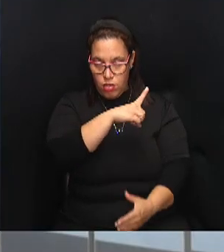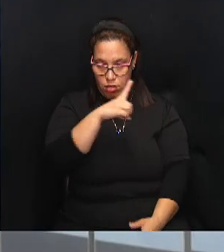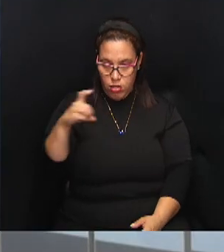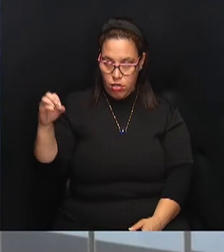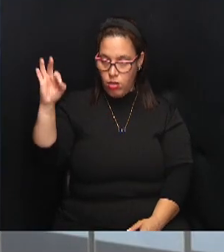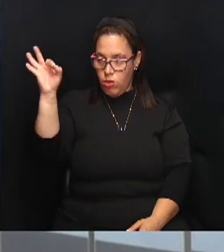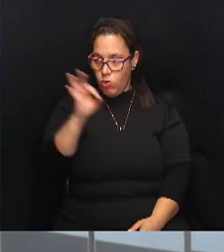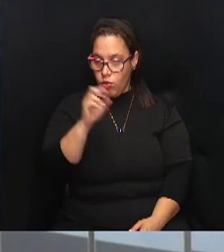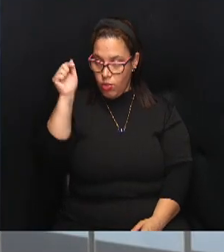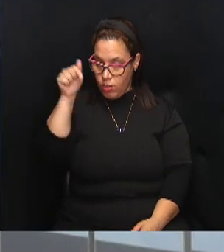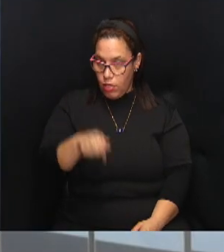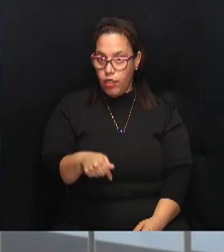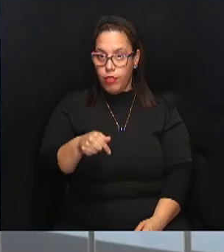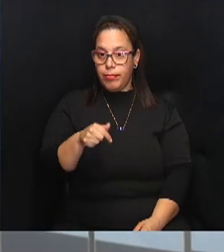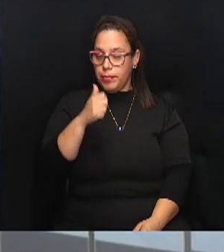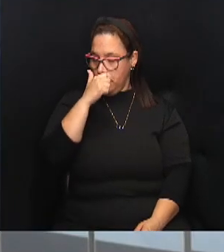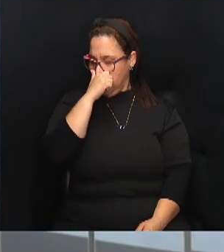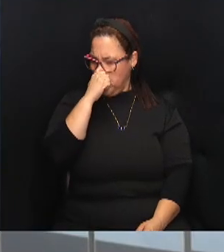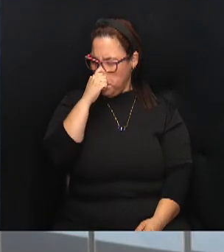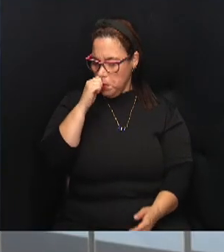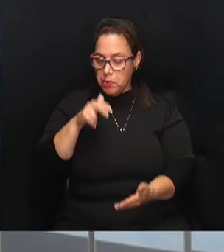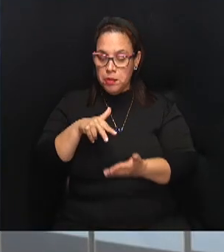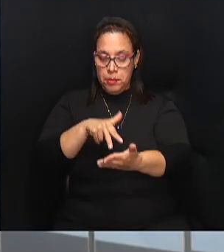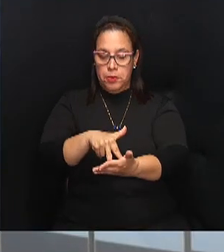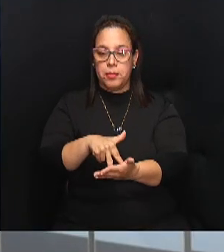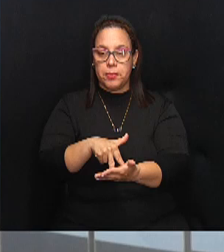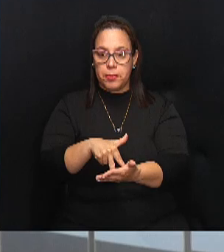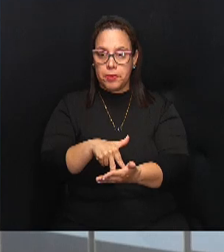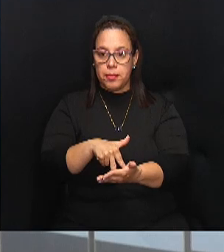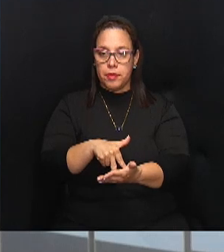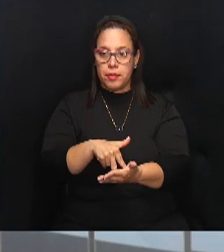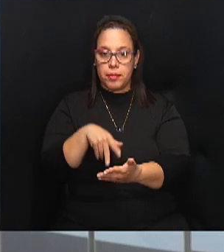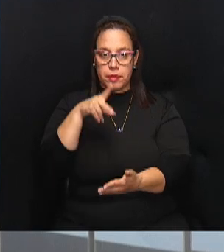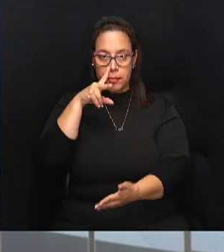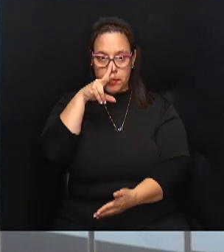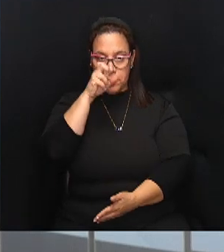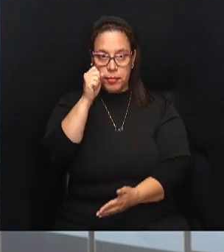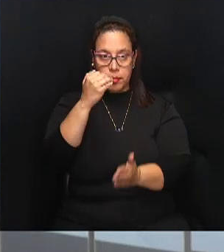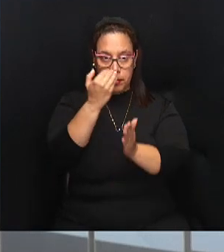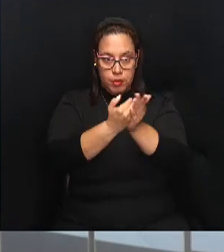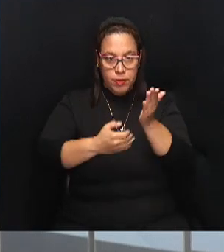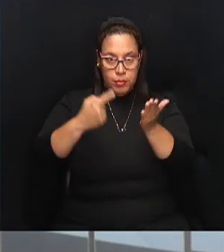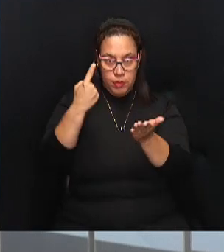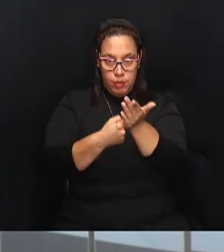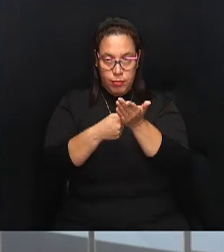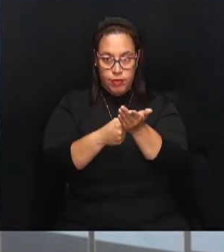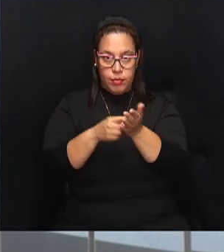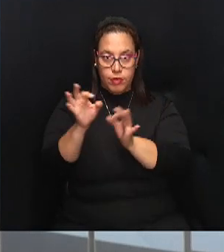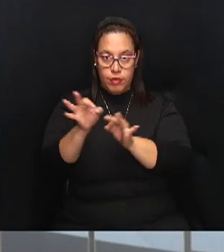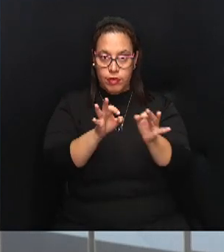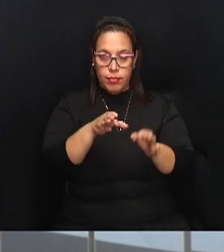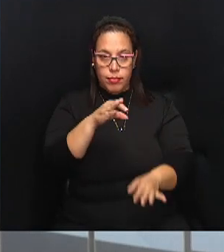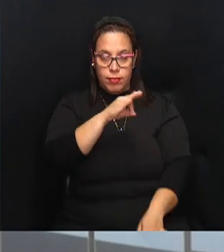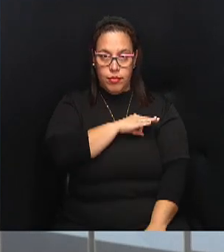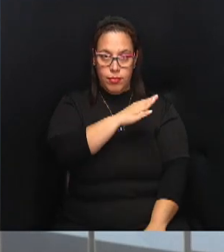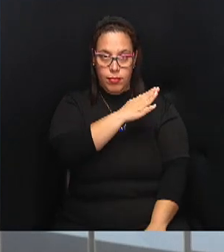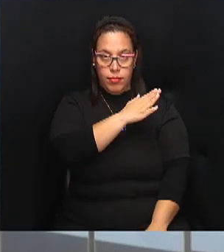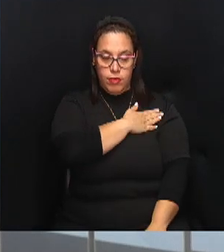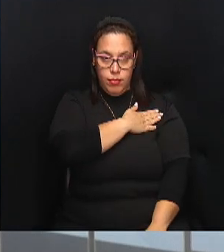município. A gente está à disposição também para firmar esse convênio e colocar todo o efetivo da Polícia Militar de